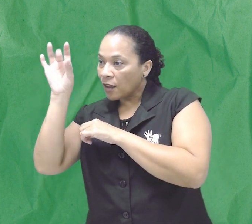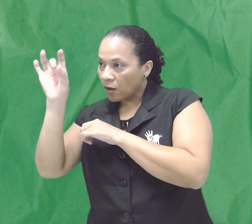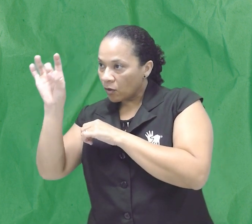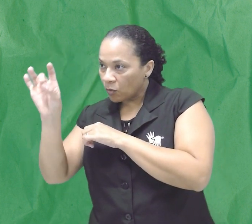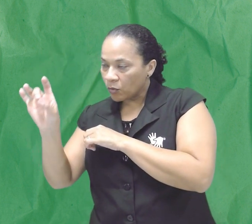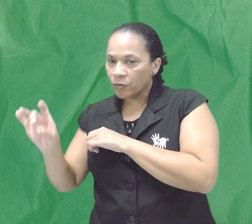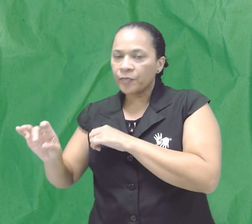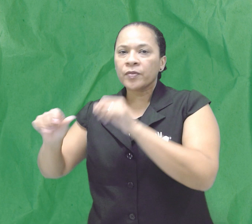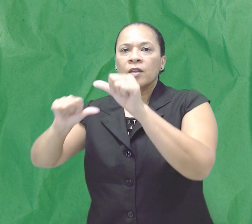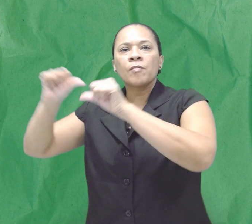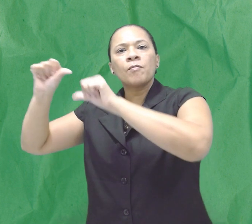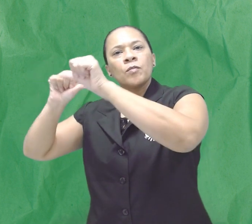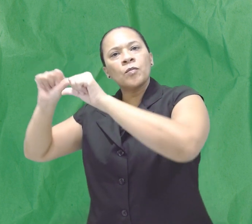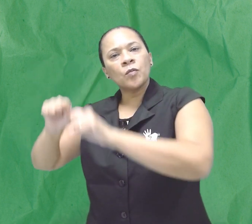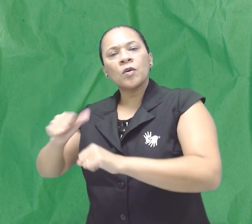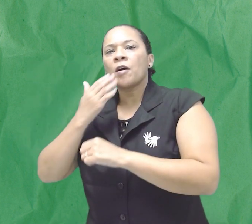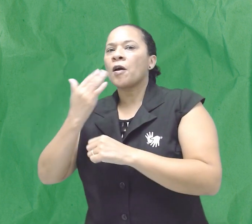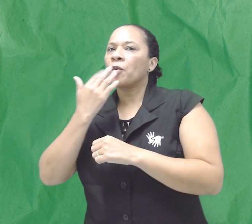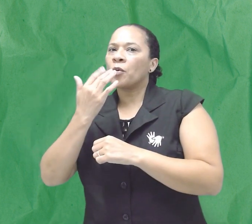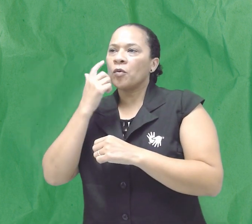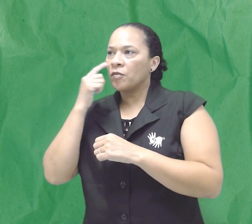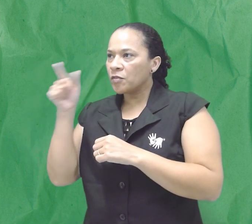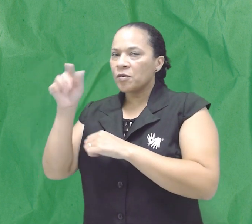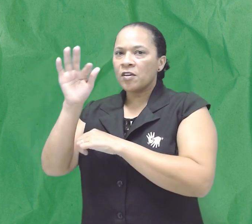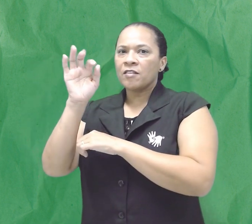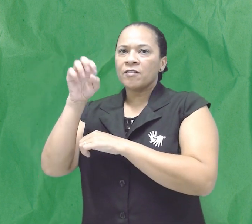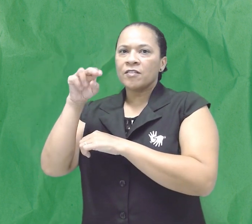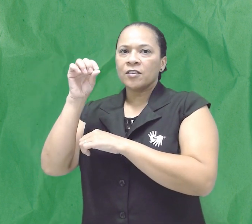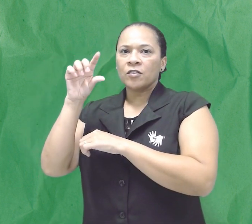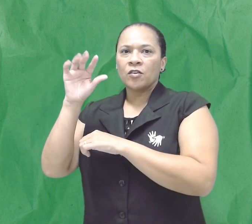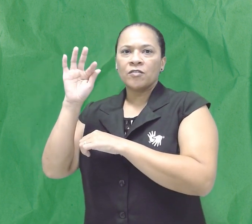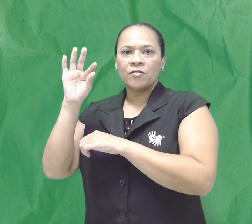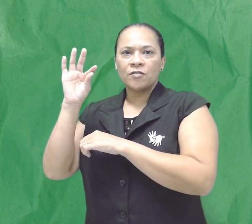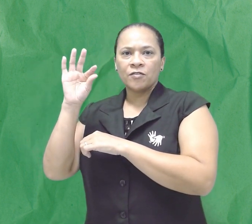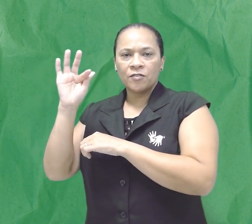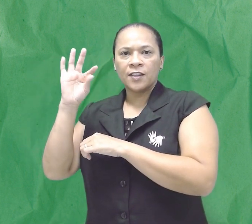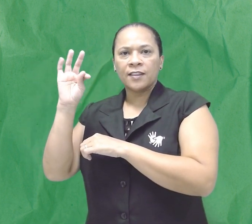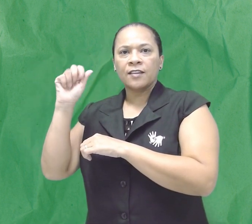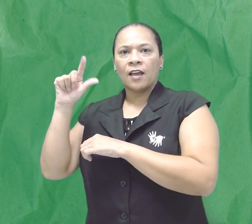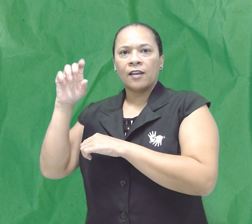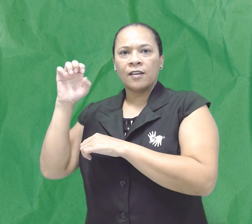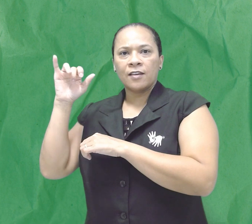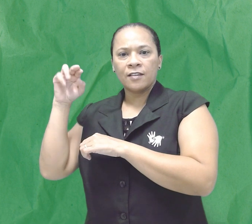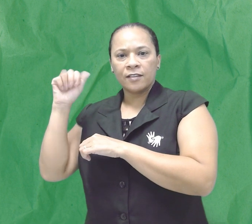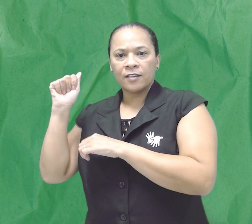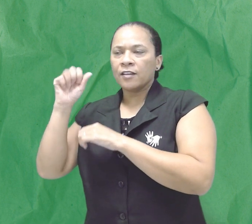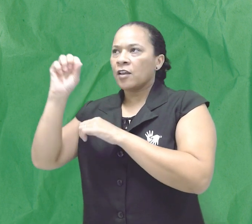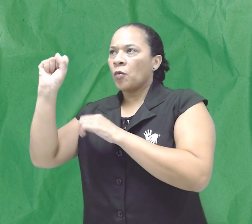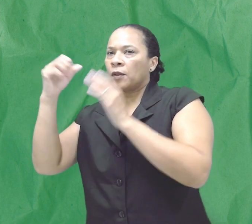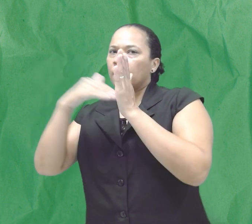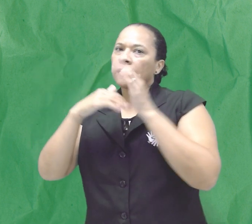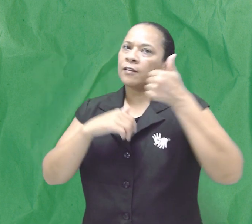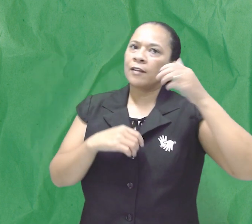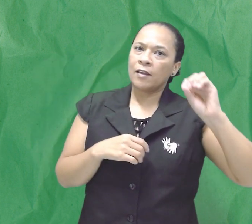deles, né, e qual que é a mudança de cor observada. Perceba que a fenolftaleína, que tem uma faixa de viragem no intervalo de 8